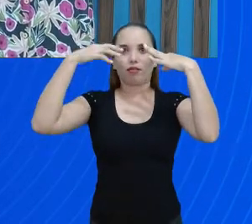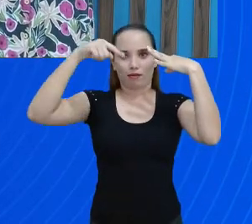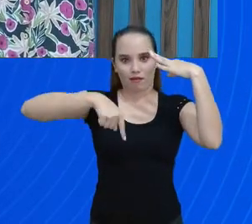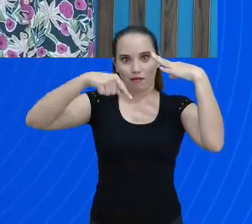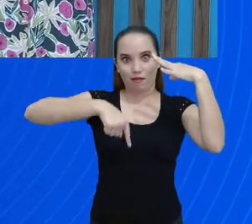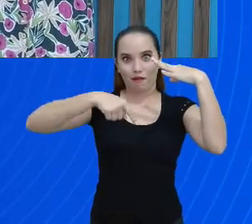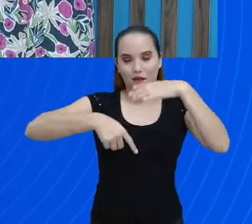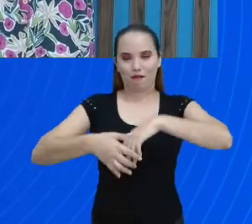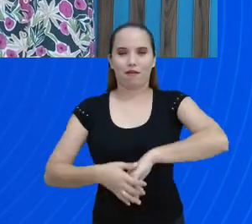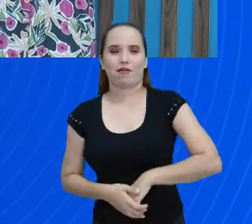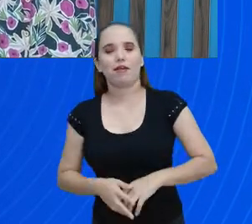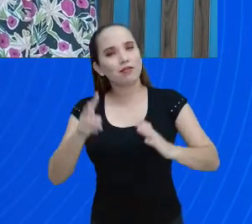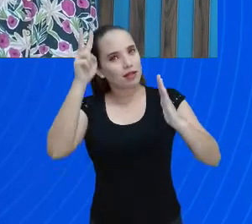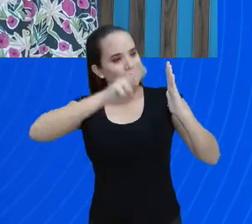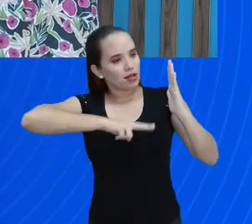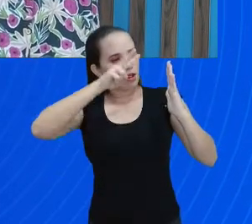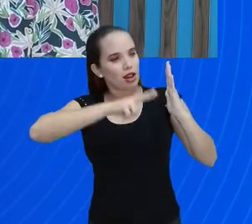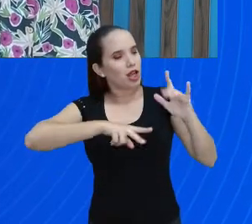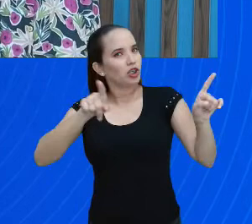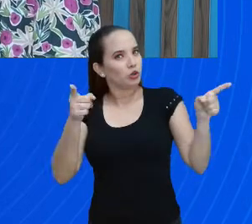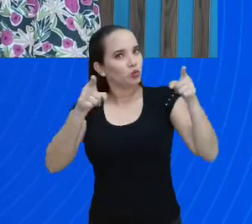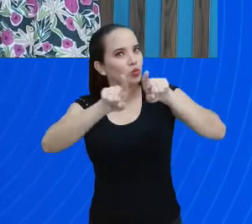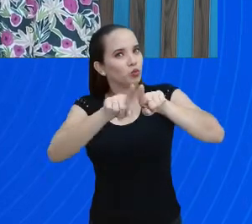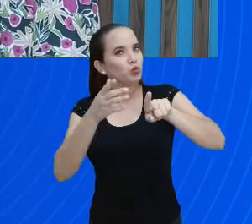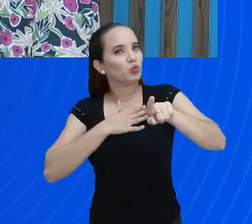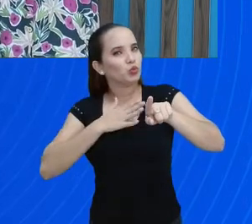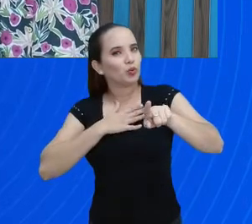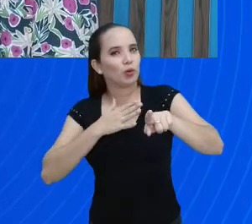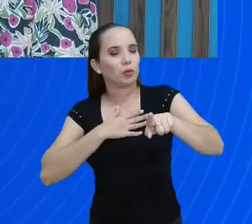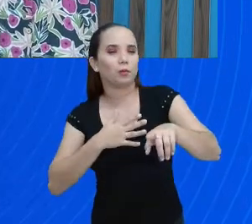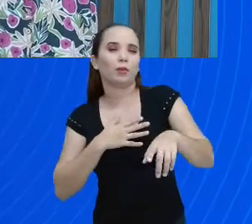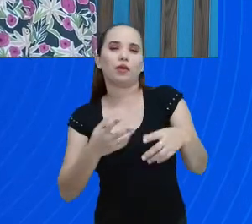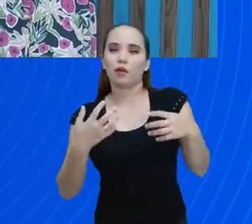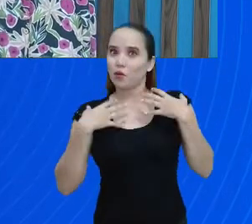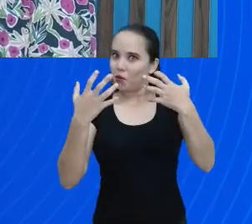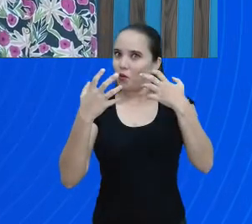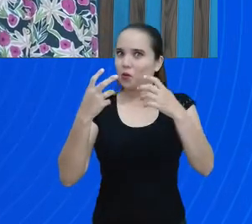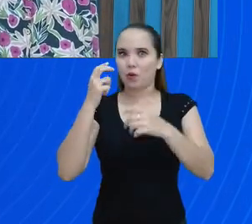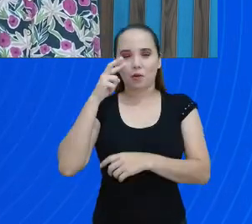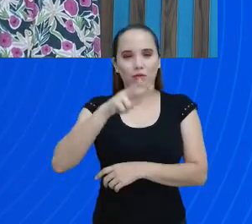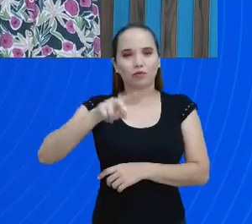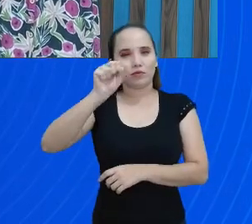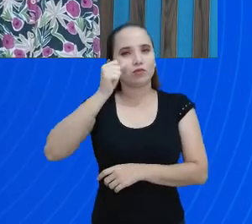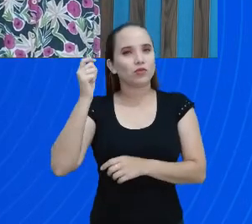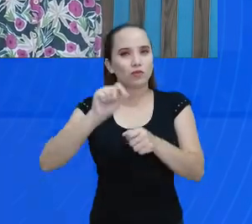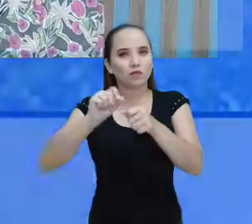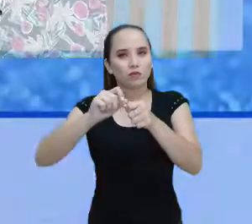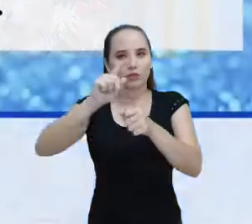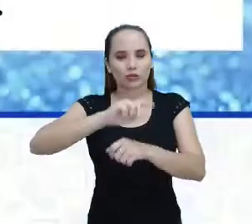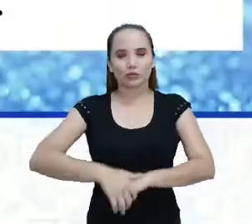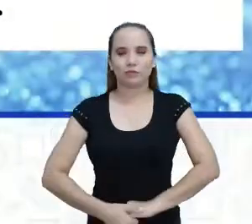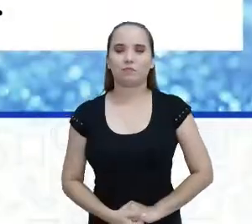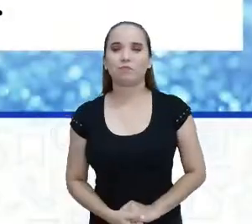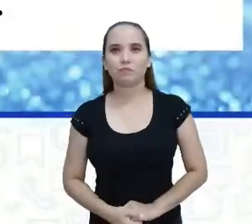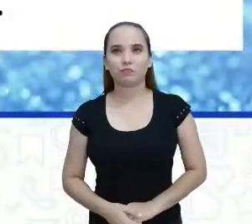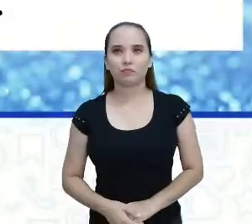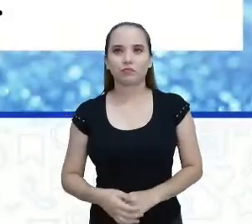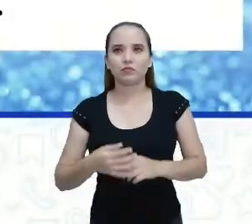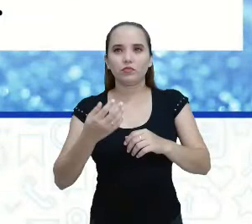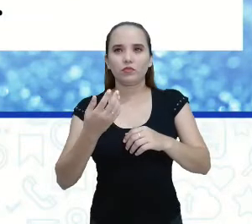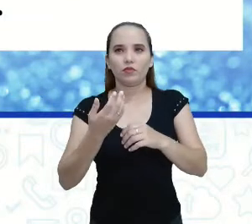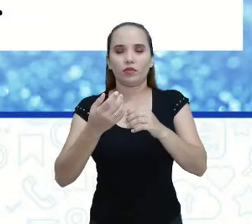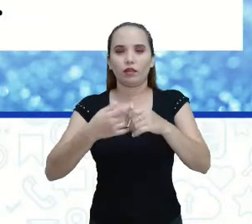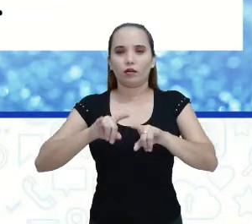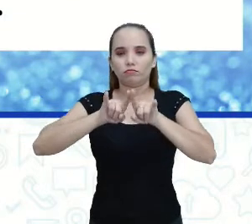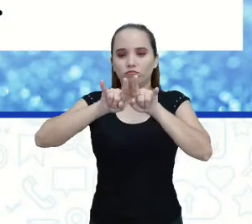junto comigo e aí vamos ver se vocês conseguem fazer esse exercício, tá? Ó, recostada na cama, quer